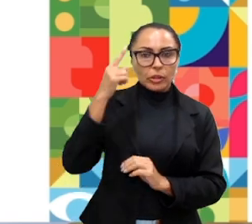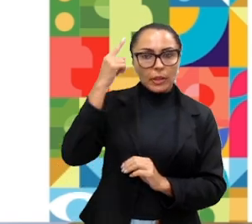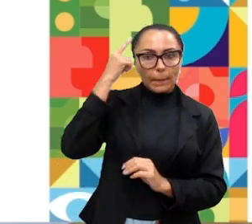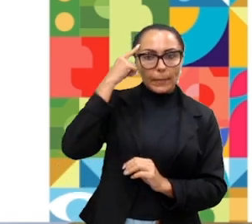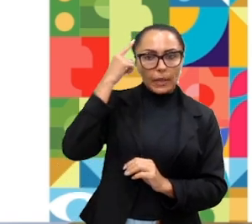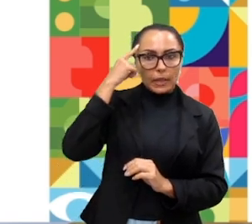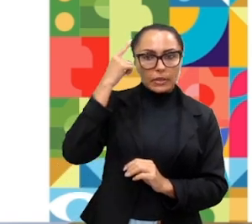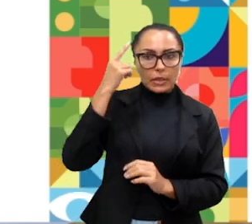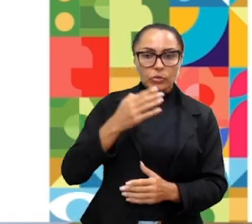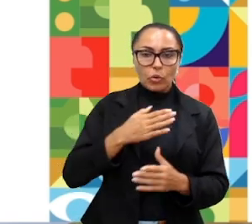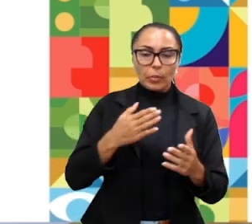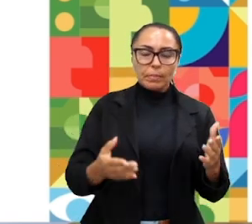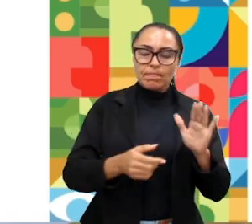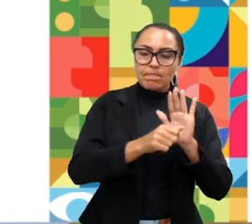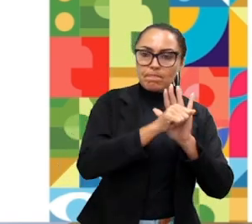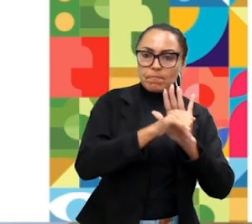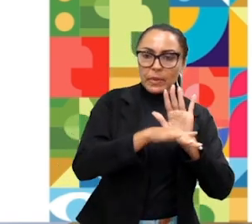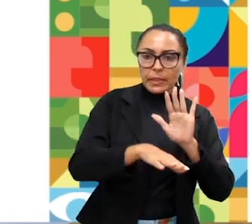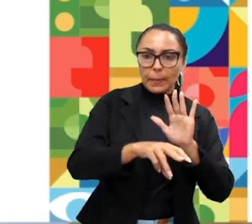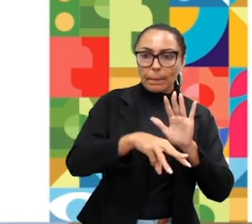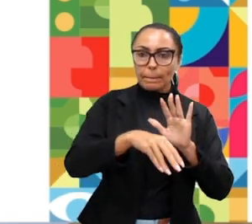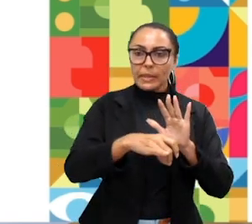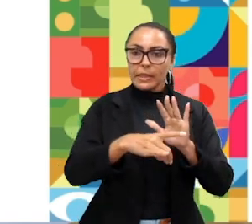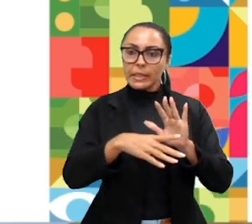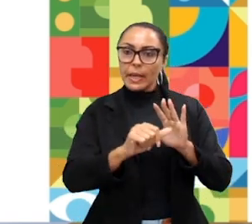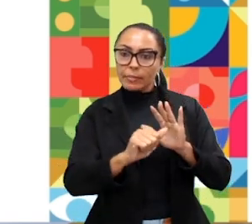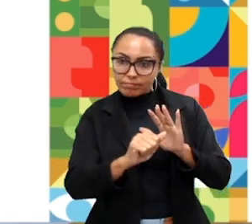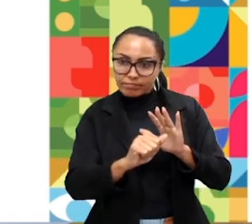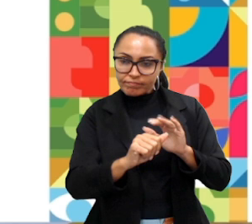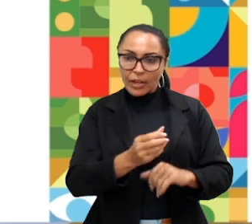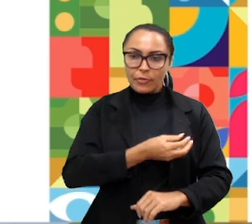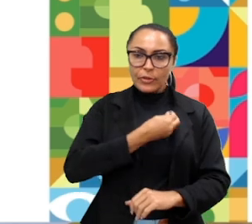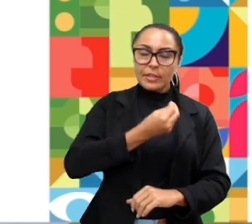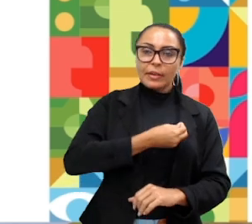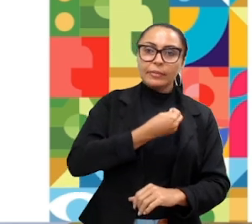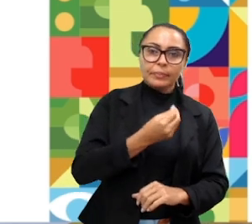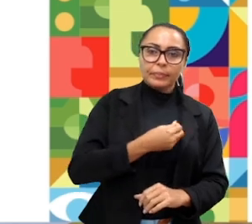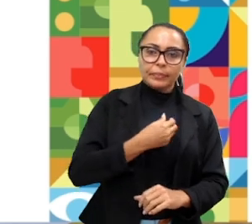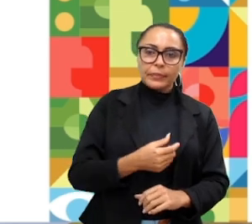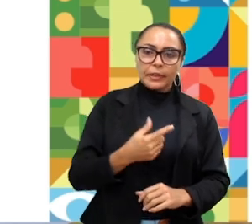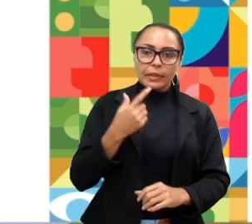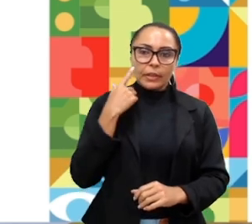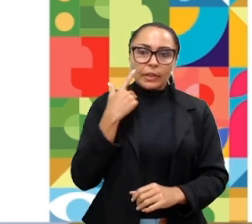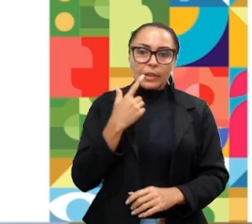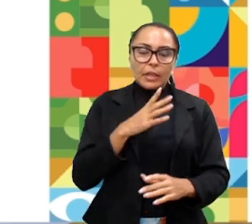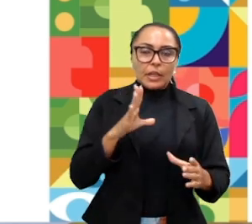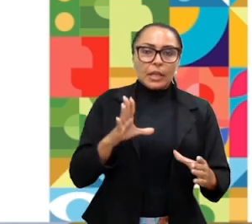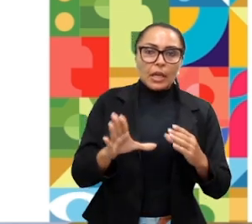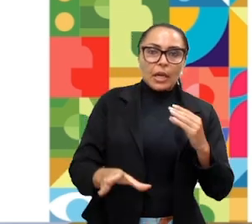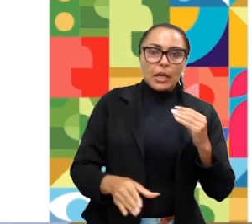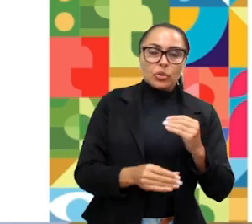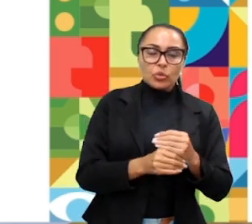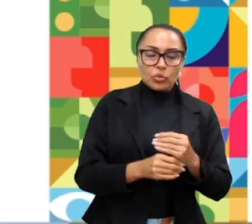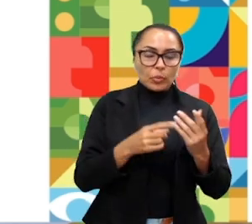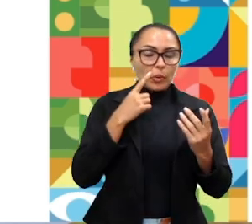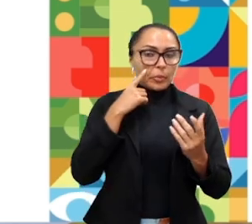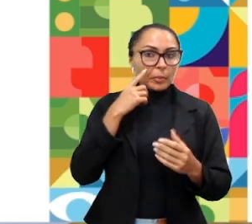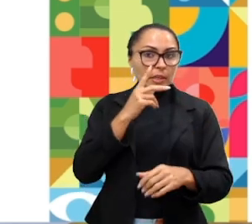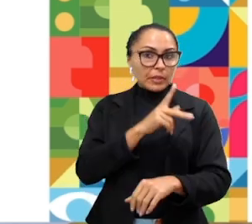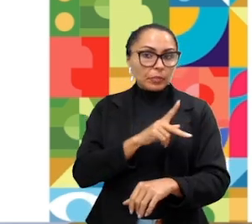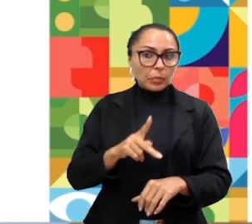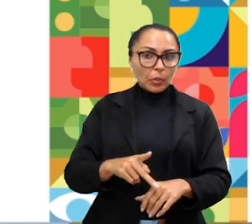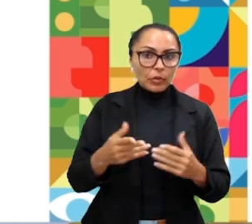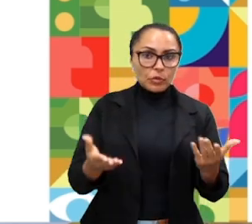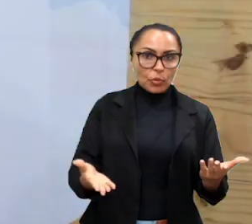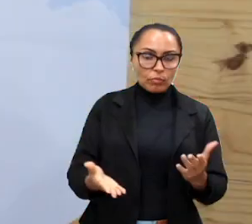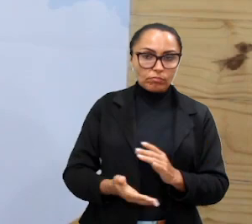papel da mídia na nossa vida. A mídia, será que ela assume uma perspectiva docente? A mídia